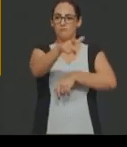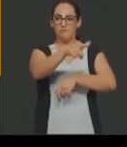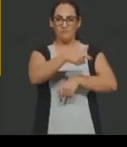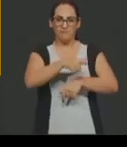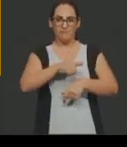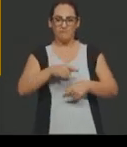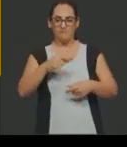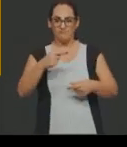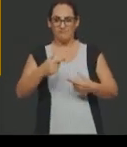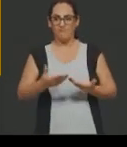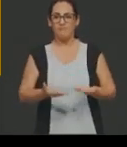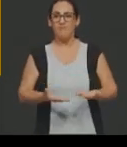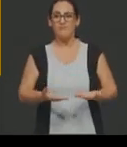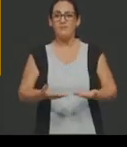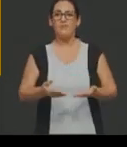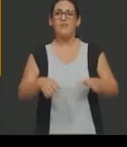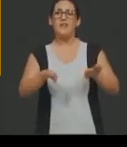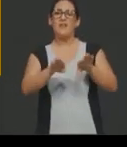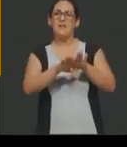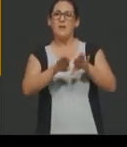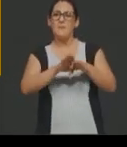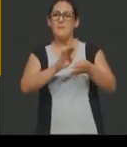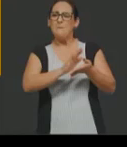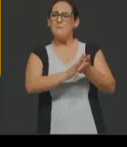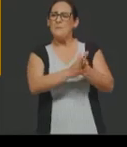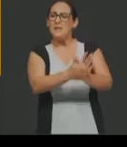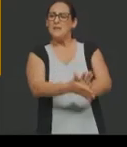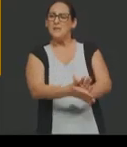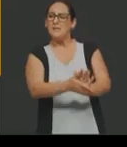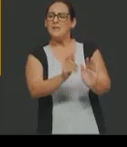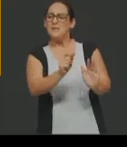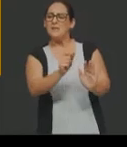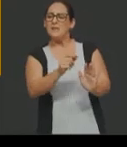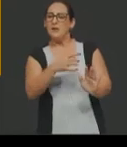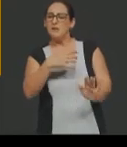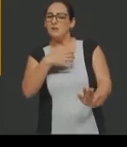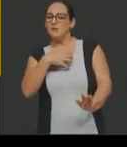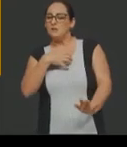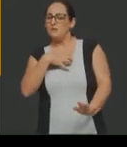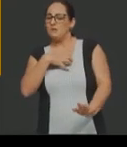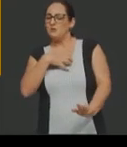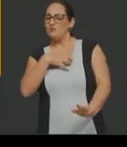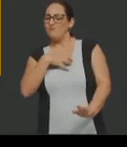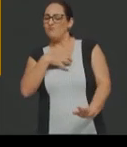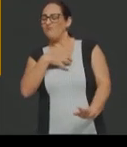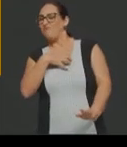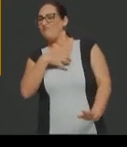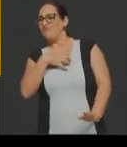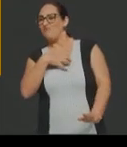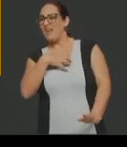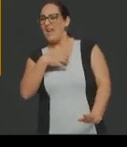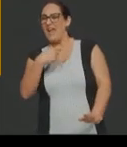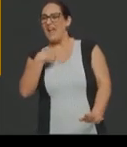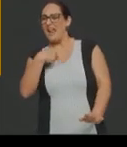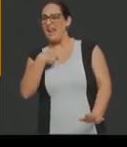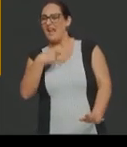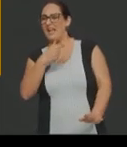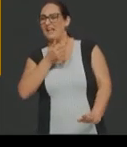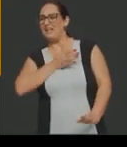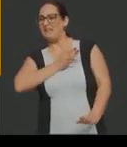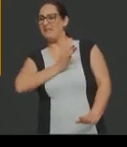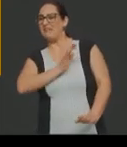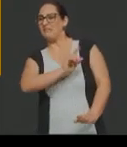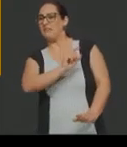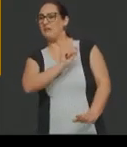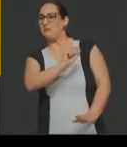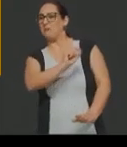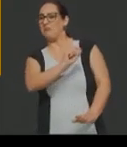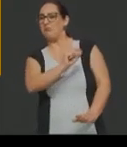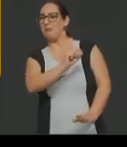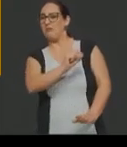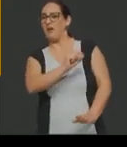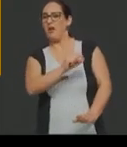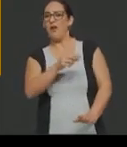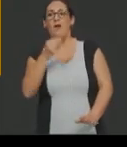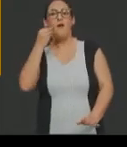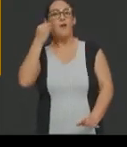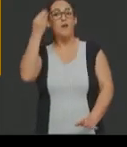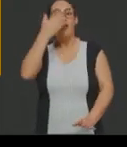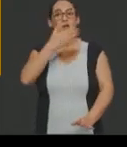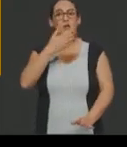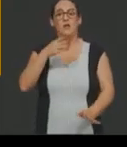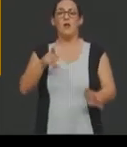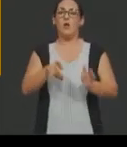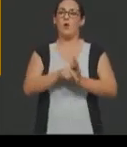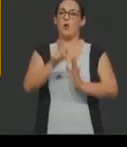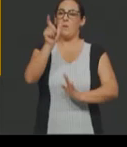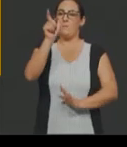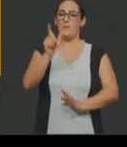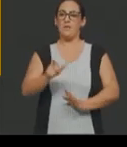preconceito, que é o sentimento hostil assumido em consequência da generalização apressada de uma experiência